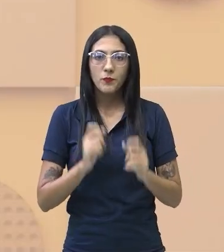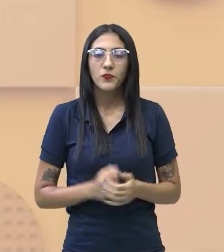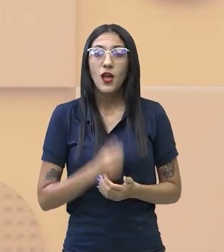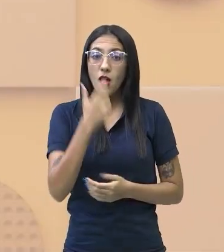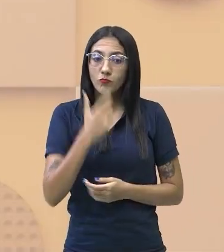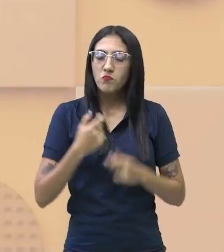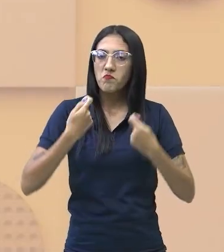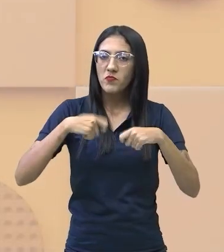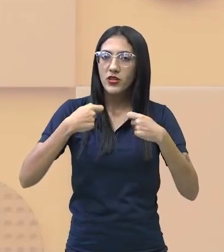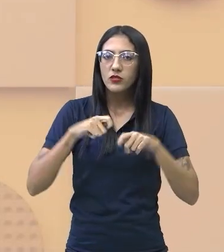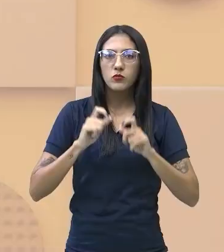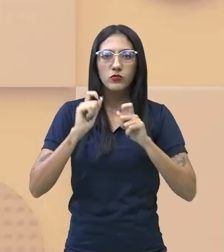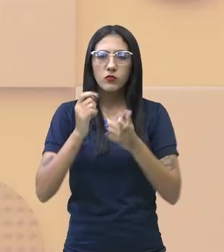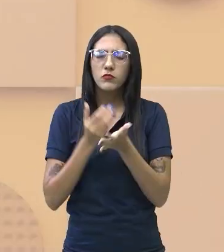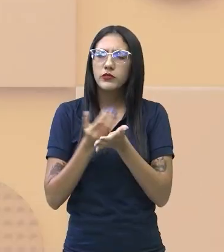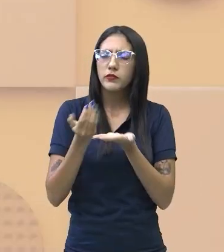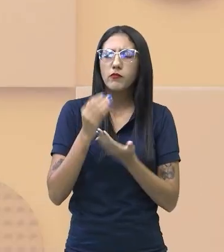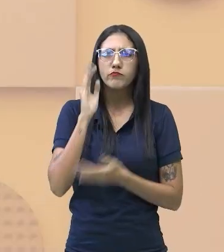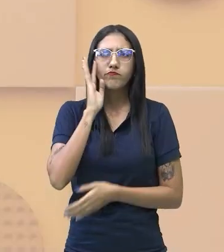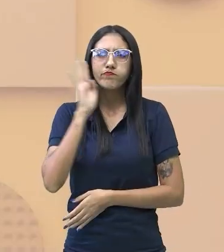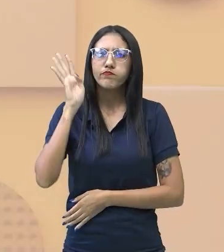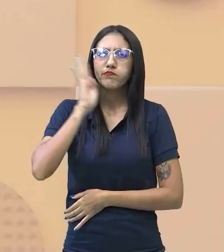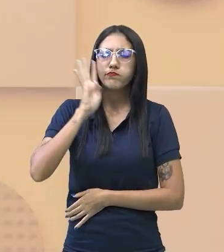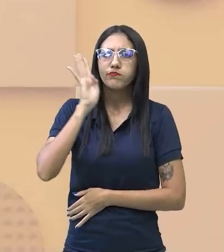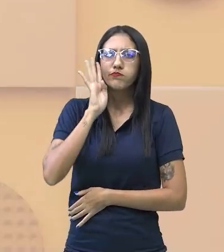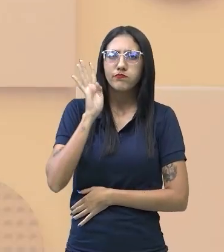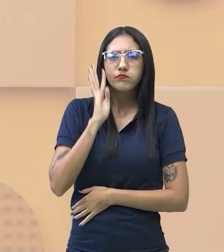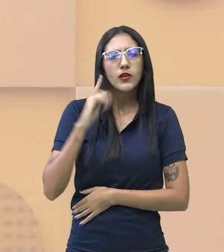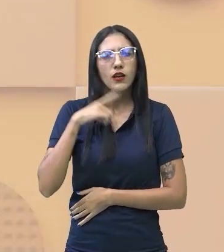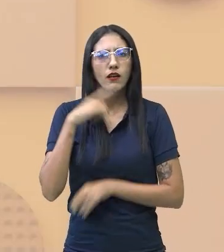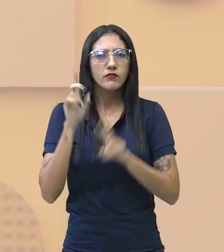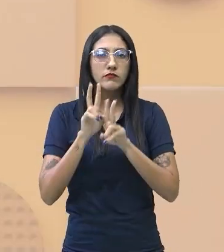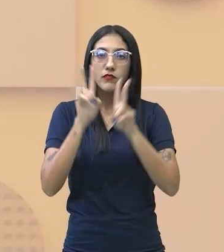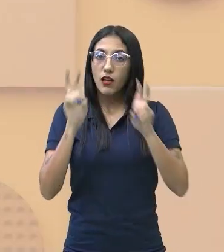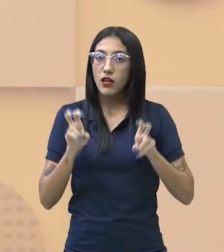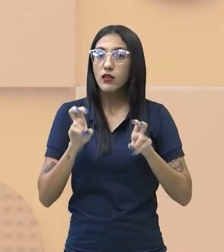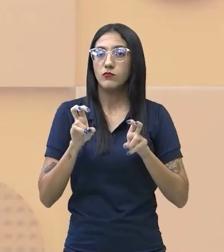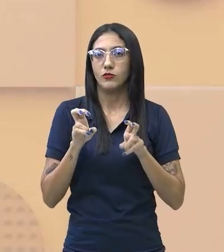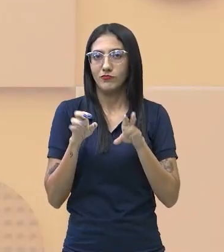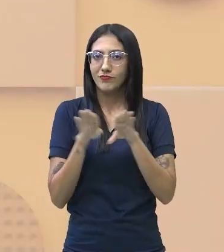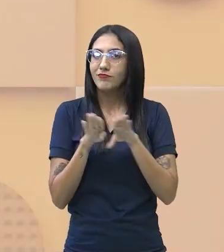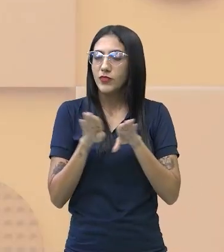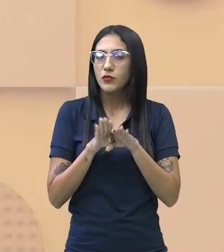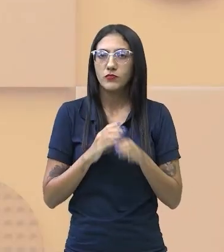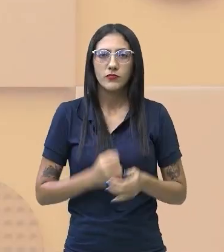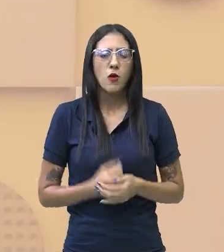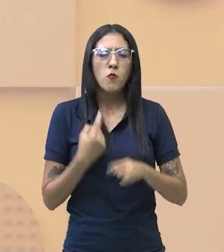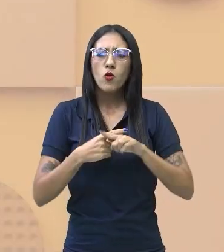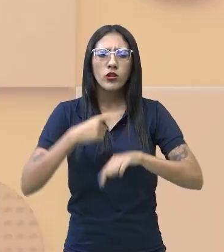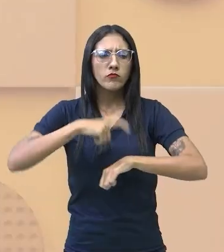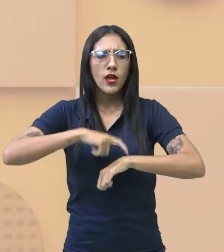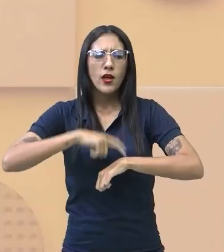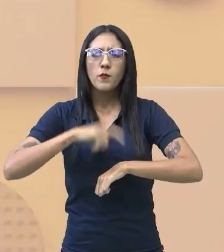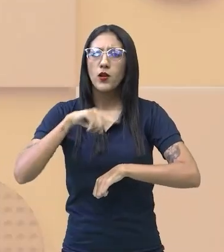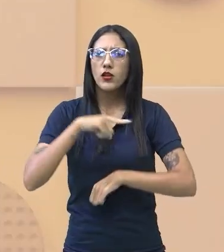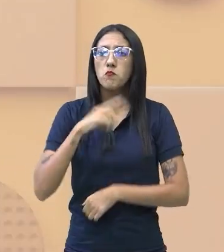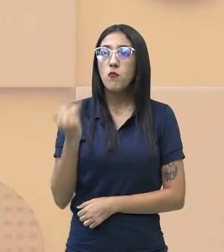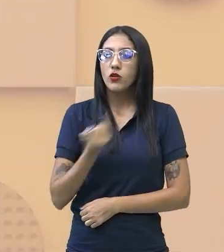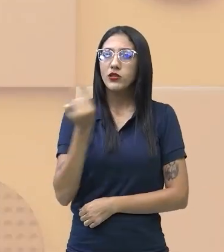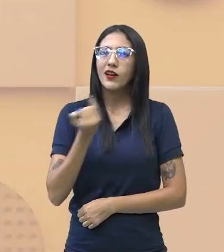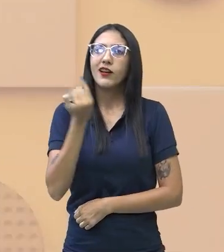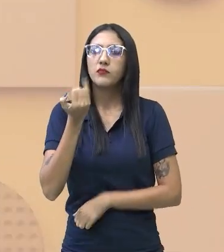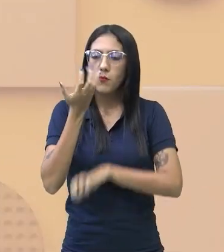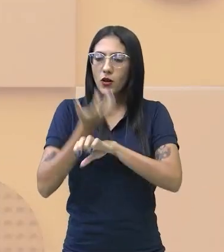que começar a pensar, então, a refletir sobre essa questão, então, do tempo. Por que o tempo ele é importante para a história? Porque